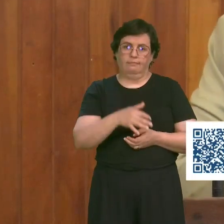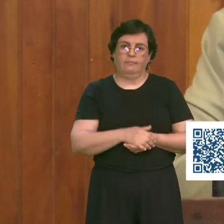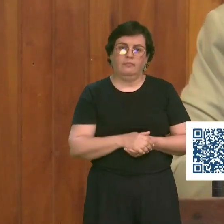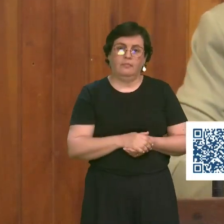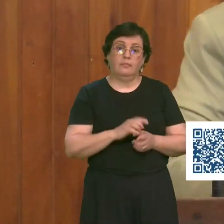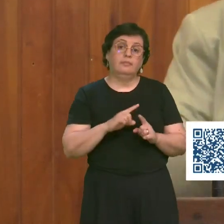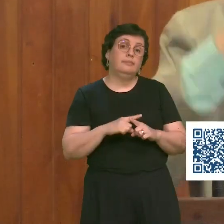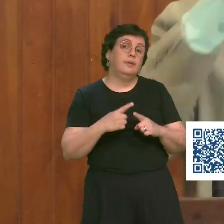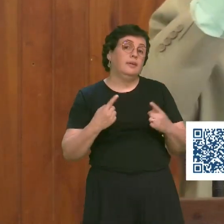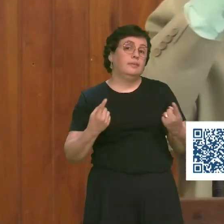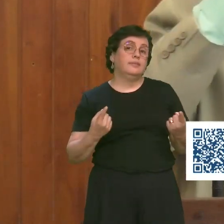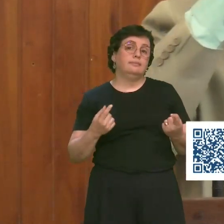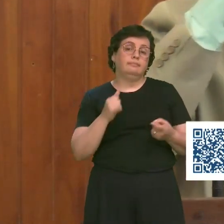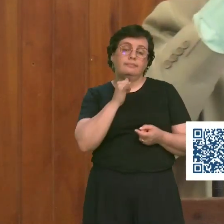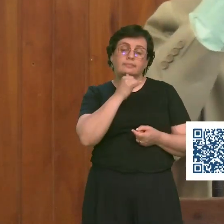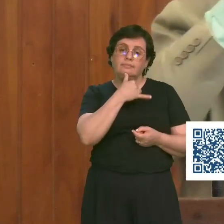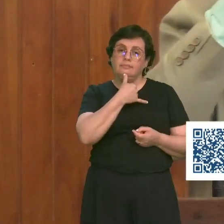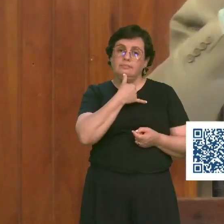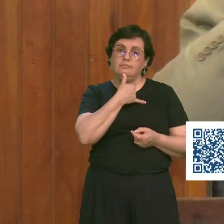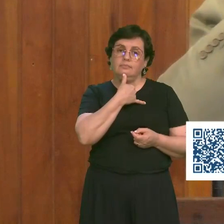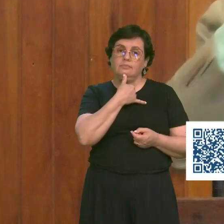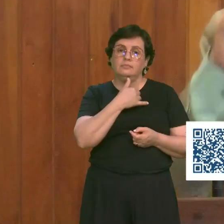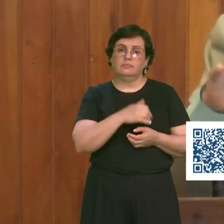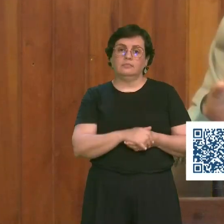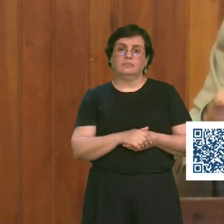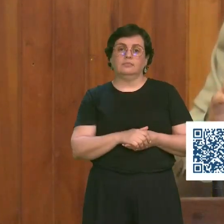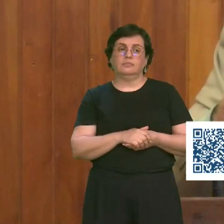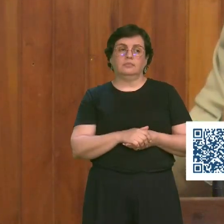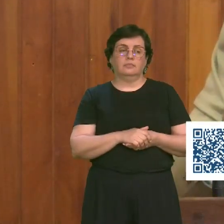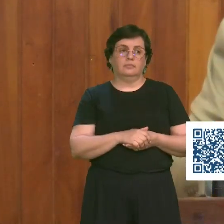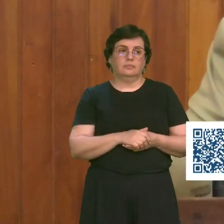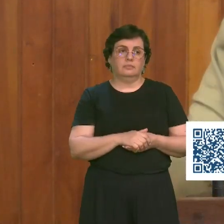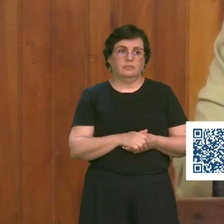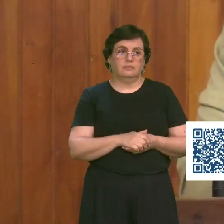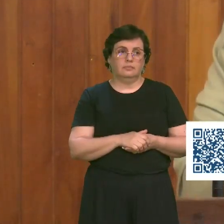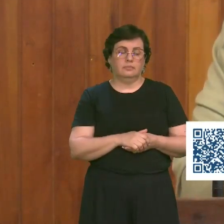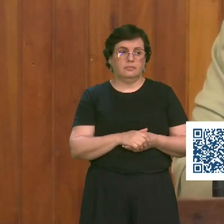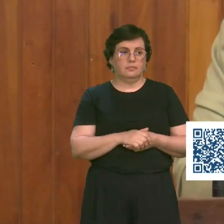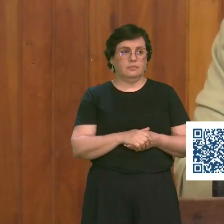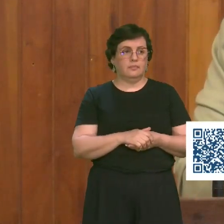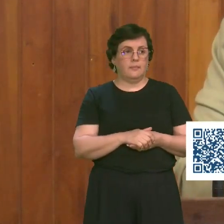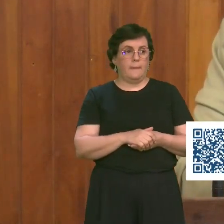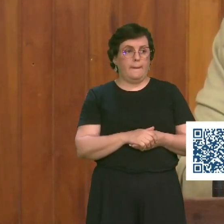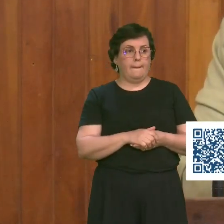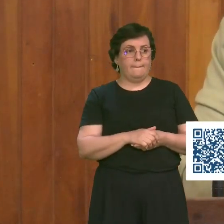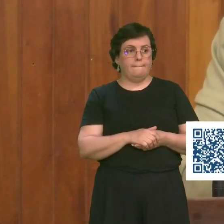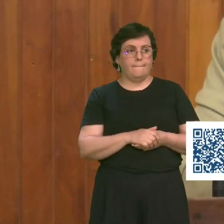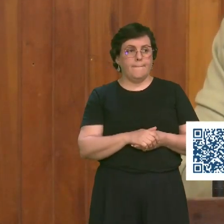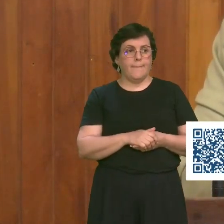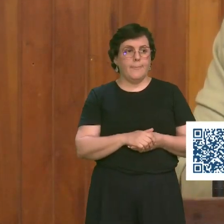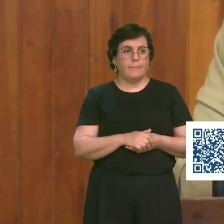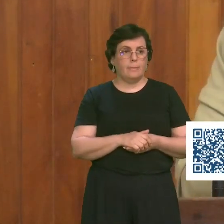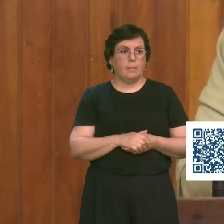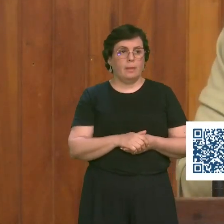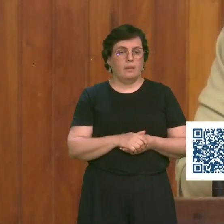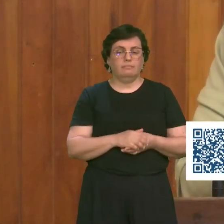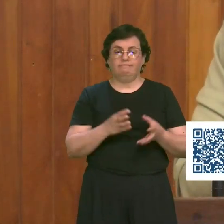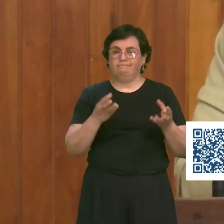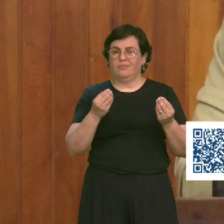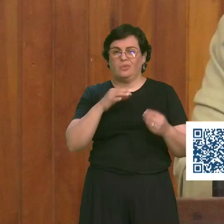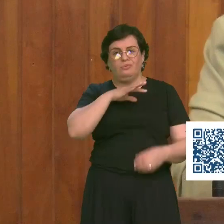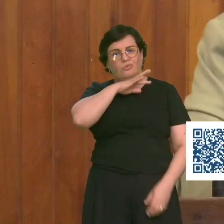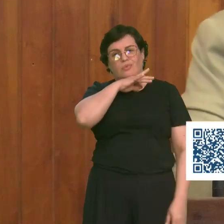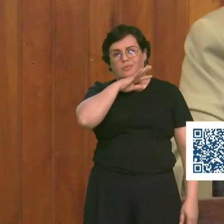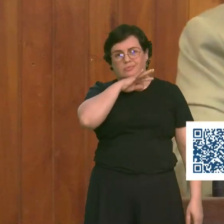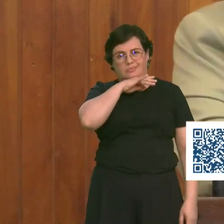agora infelizmente infelizmente está muito ruim